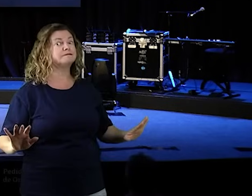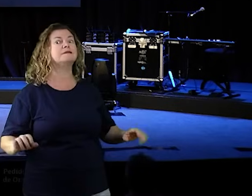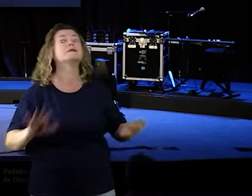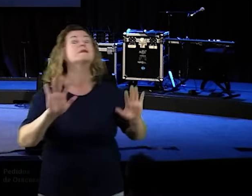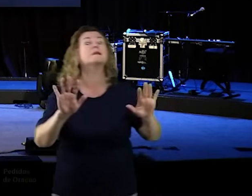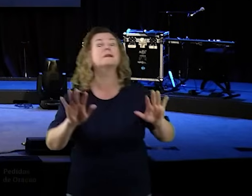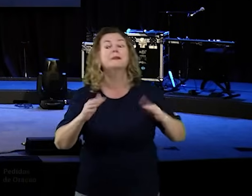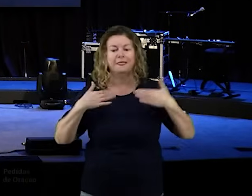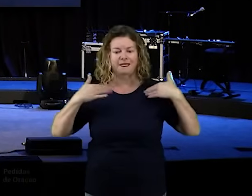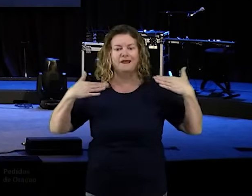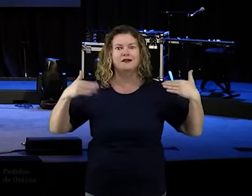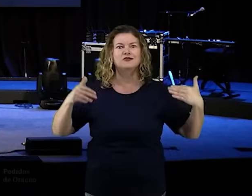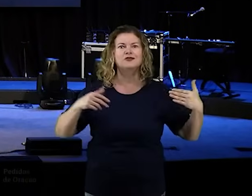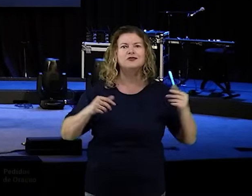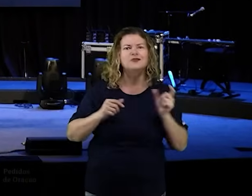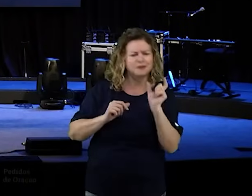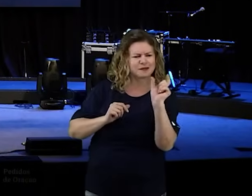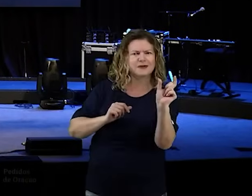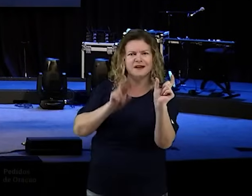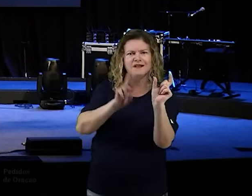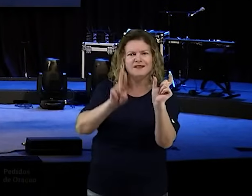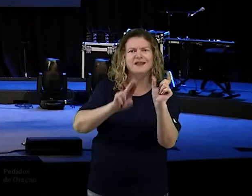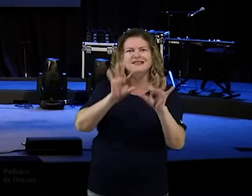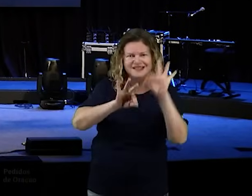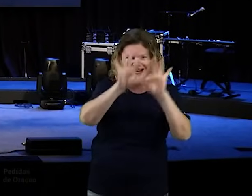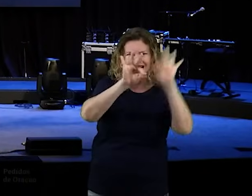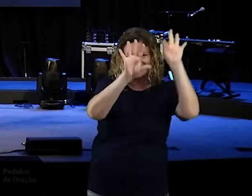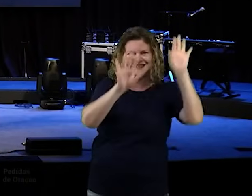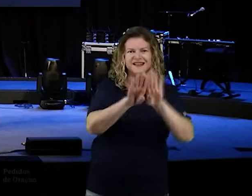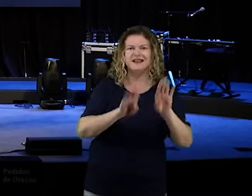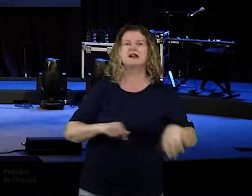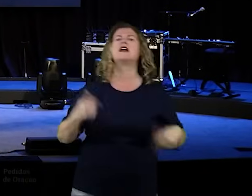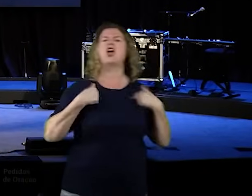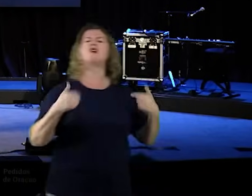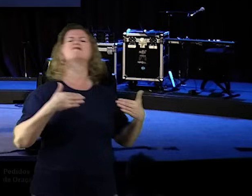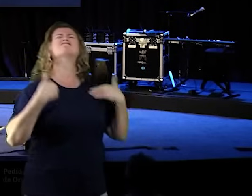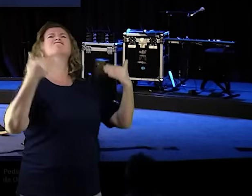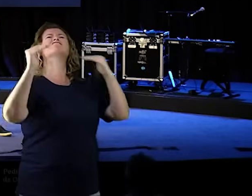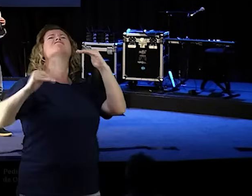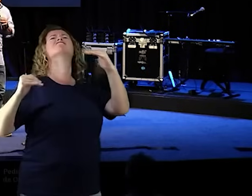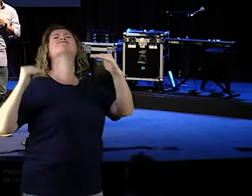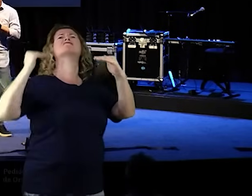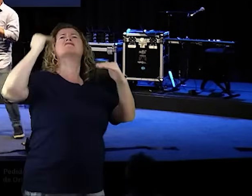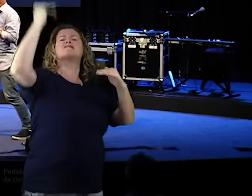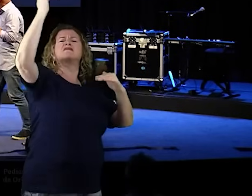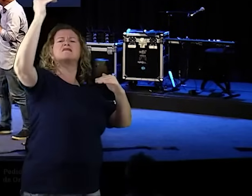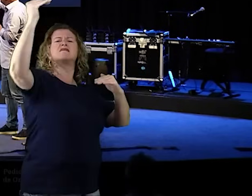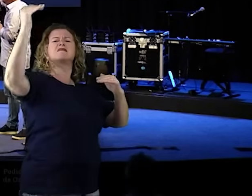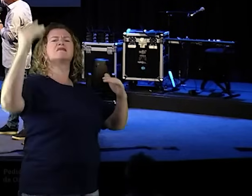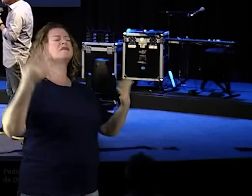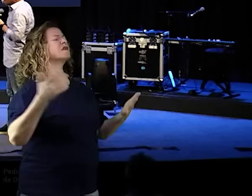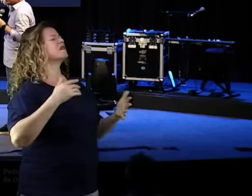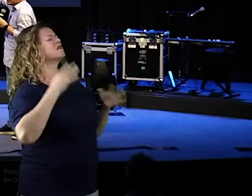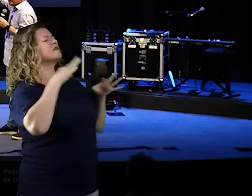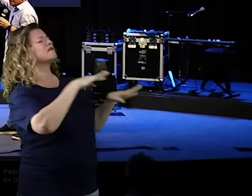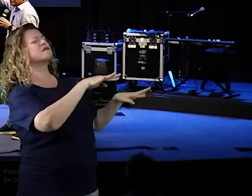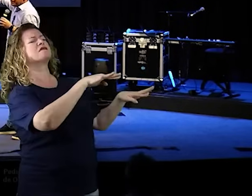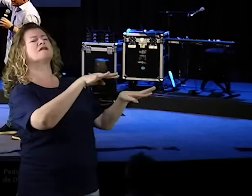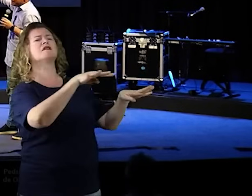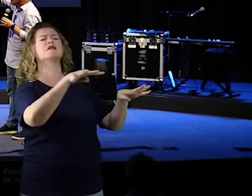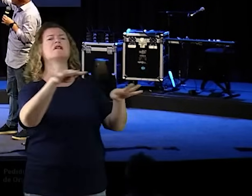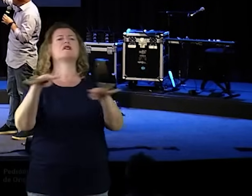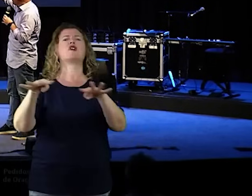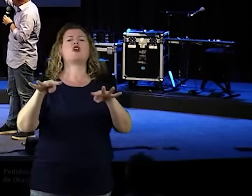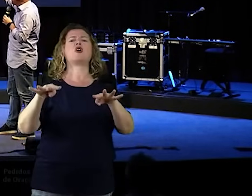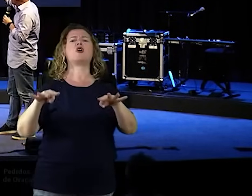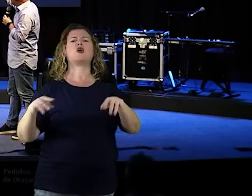me assentarei no Monte da Assembleia no ponto mais elevado do Monte Santo ele